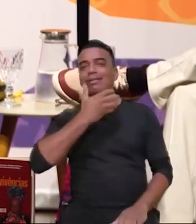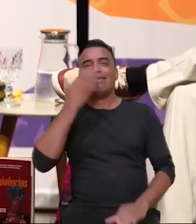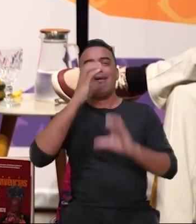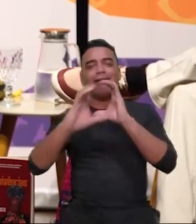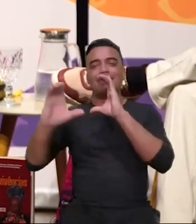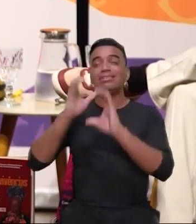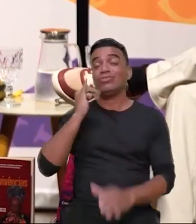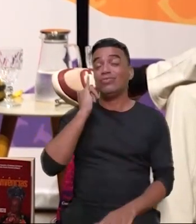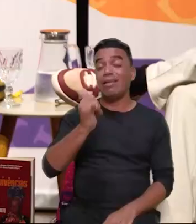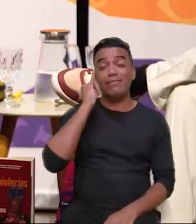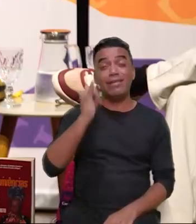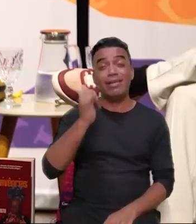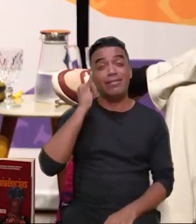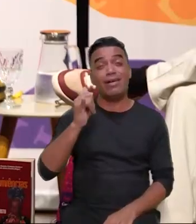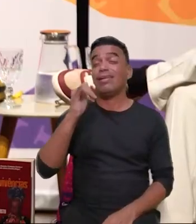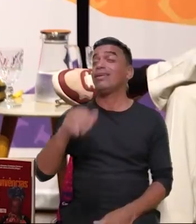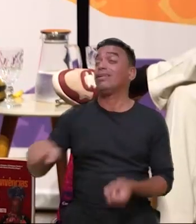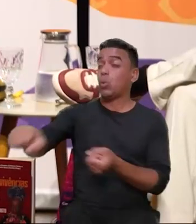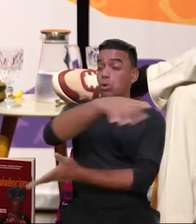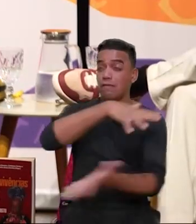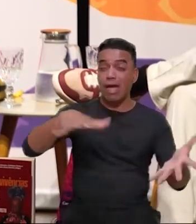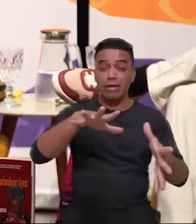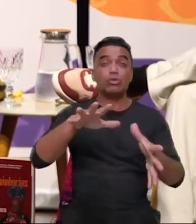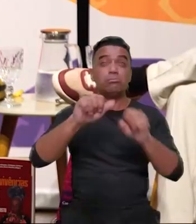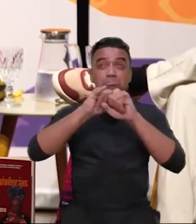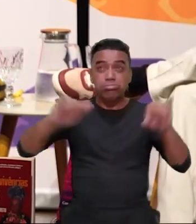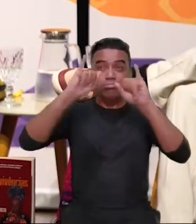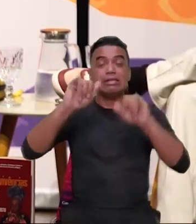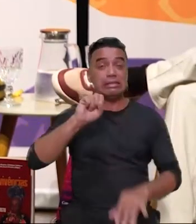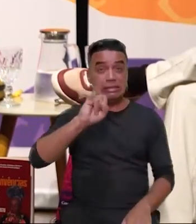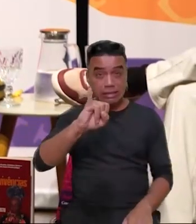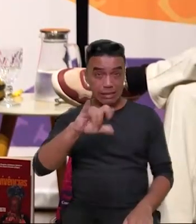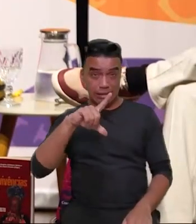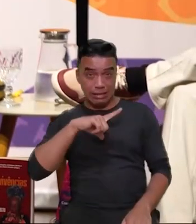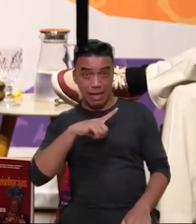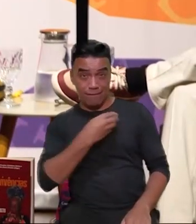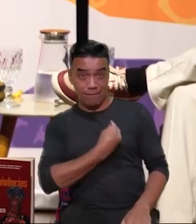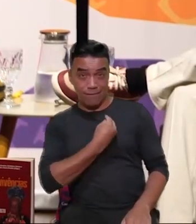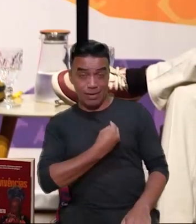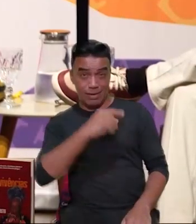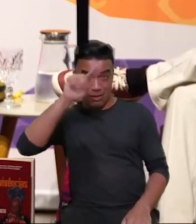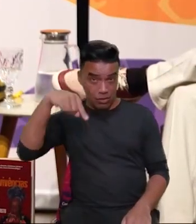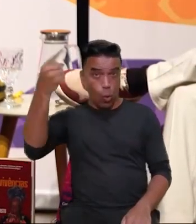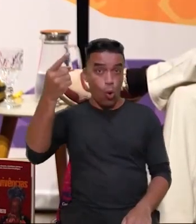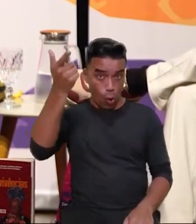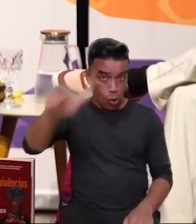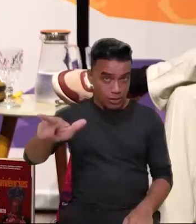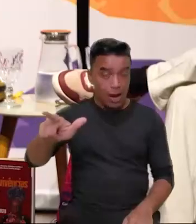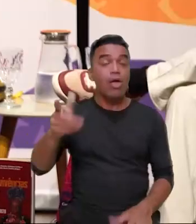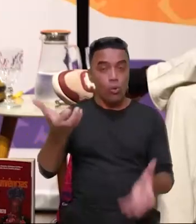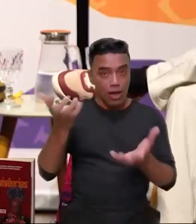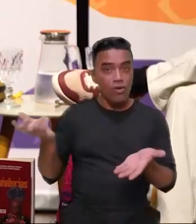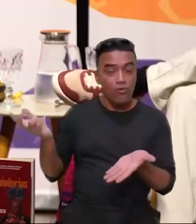vivo falando, e eu falo isso para o universo me escutar. Se tiver uma vida depois, quando eu